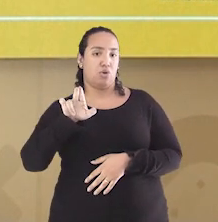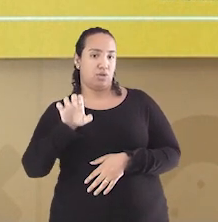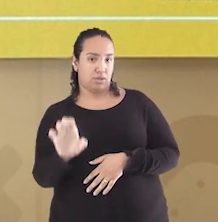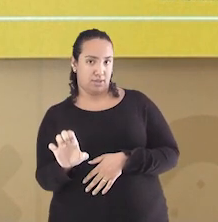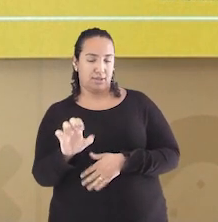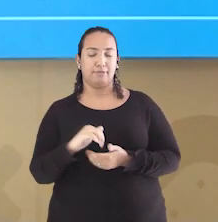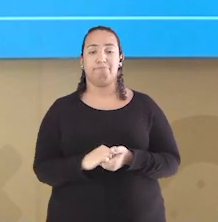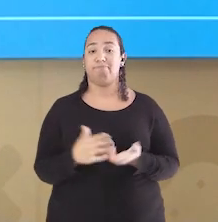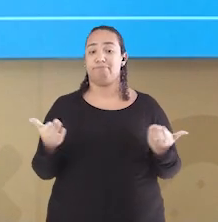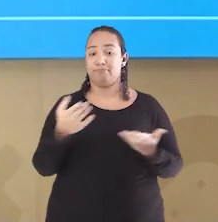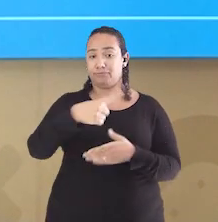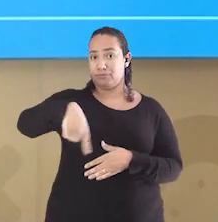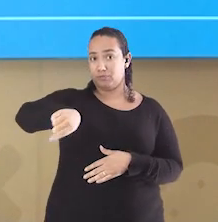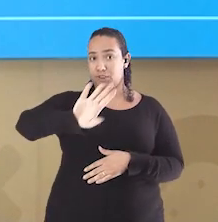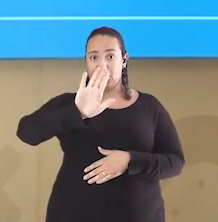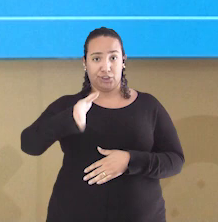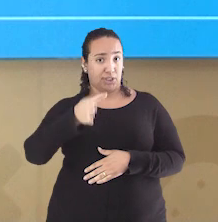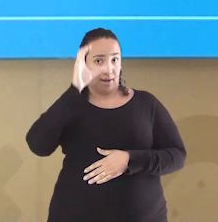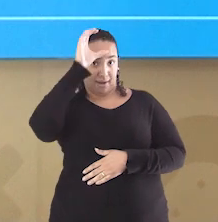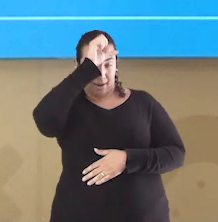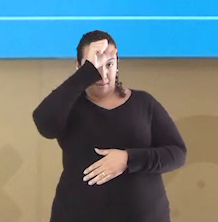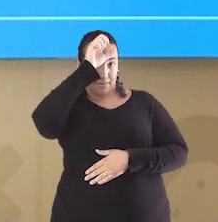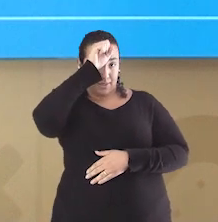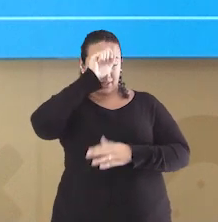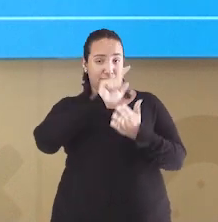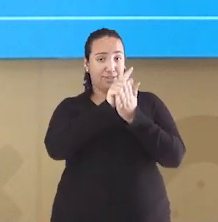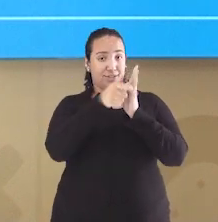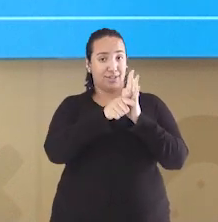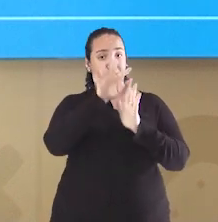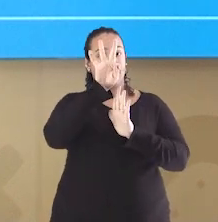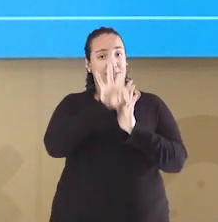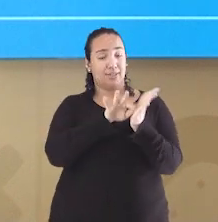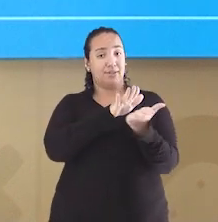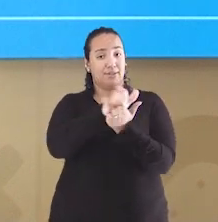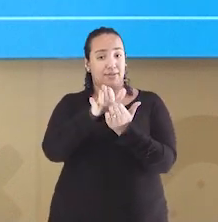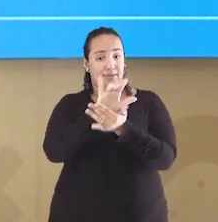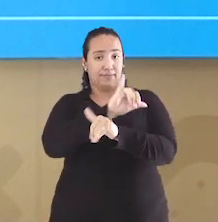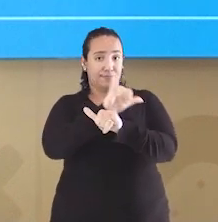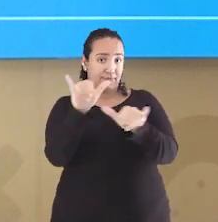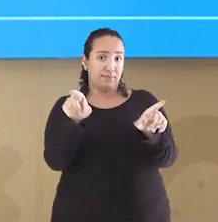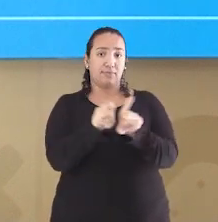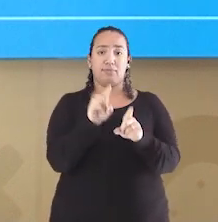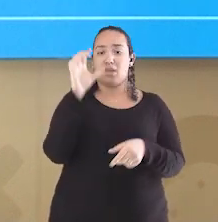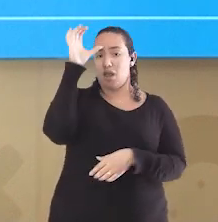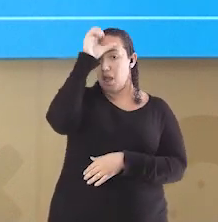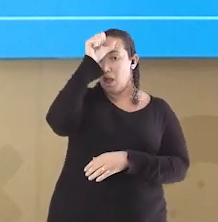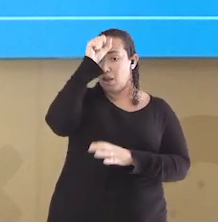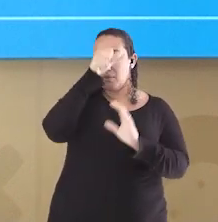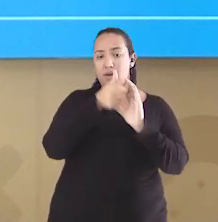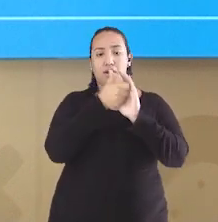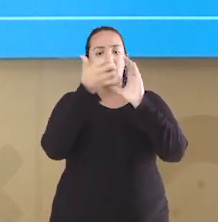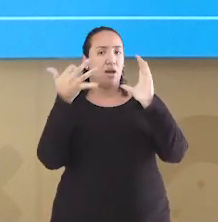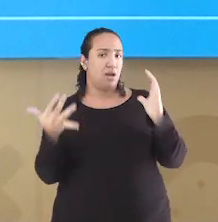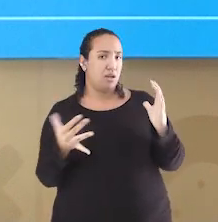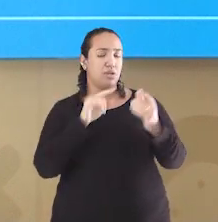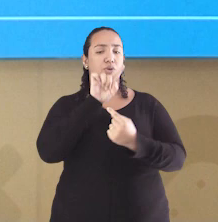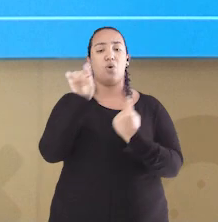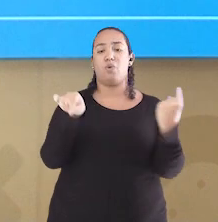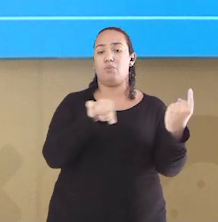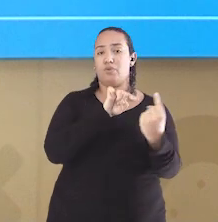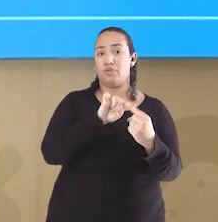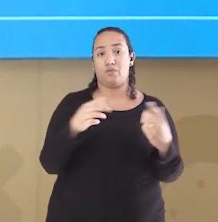Agora que vocês já aprenderam sobre o gênero textual anúncio publicitário, vimos as suas características e também os seus